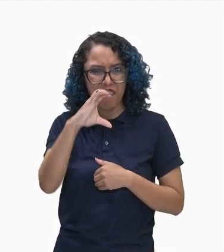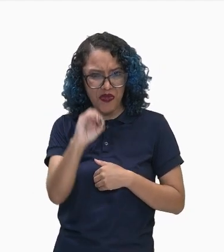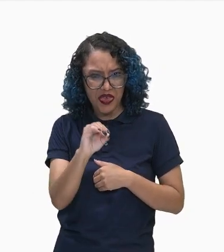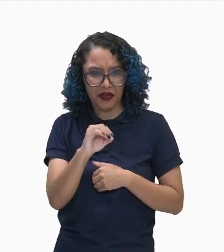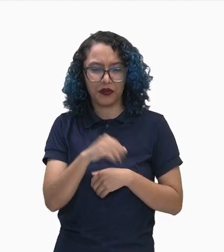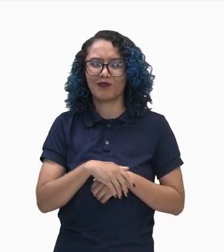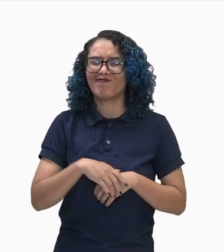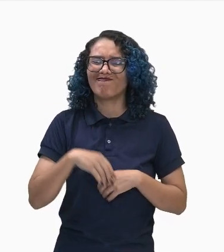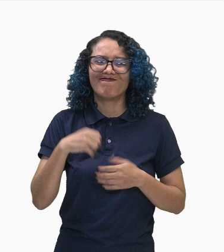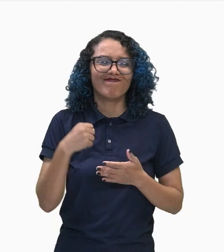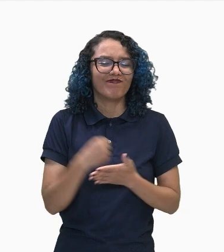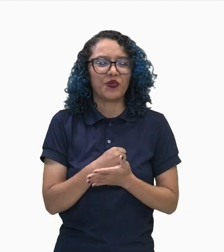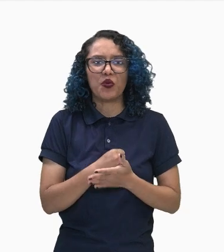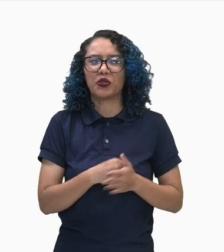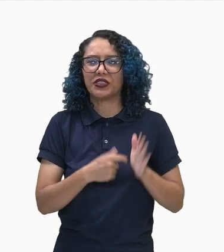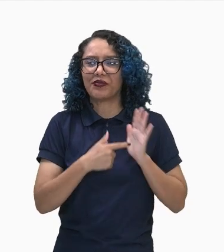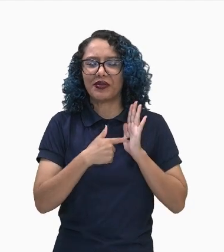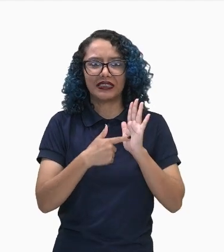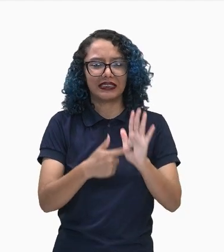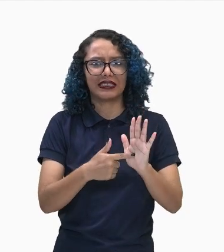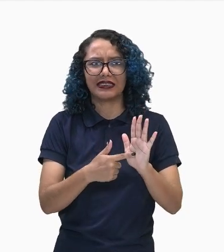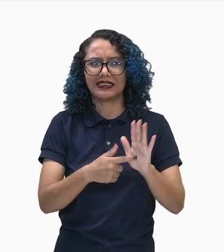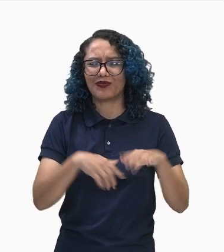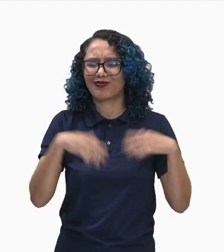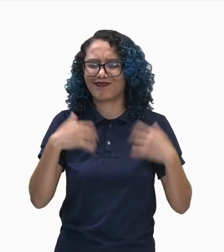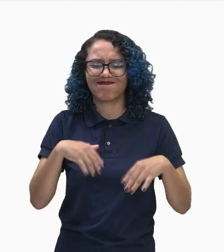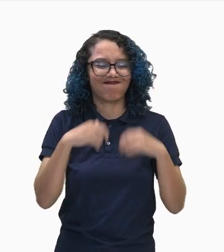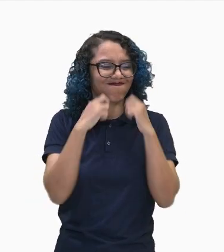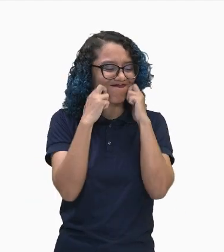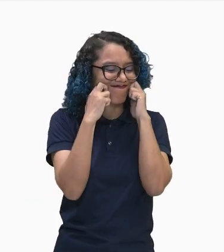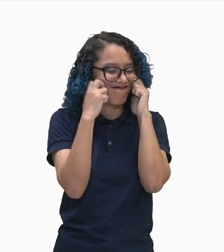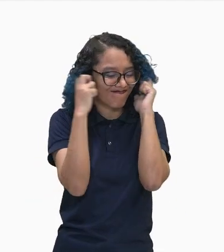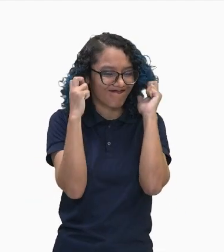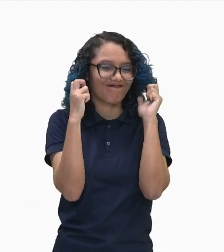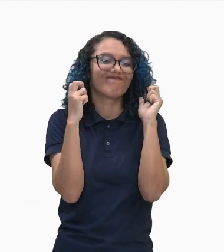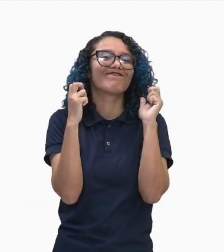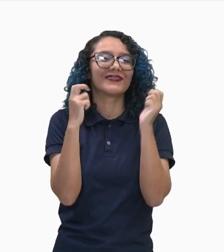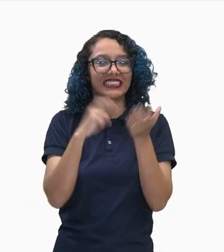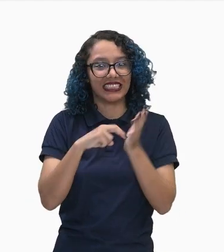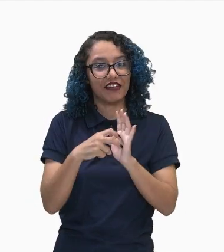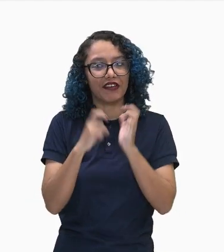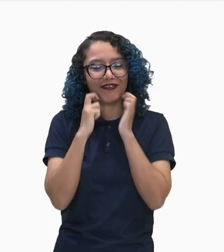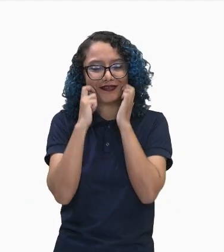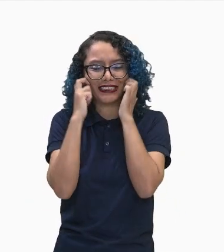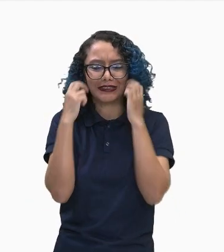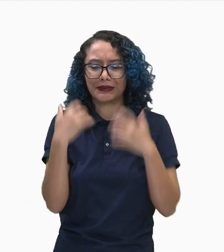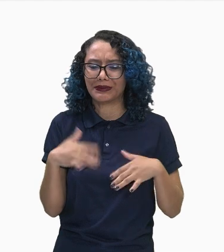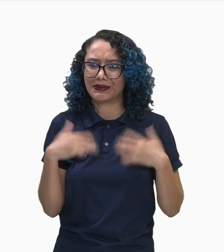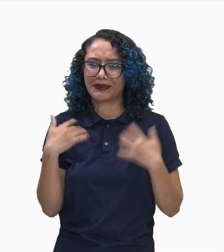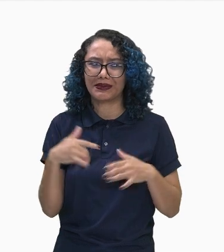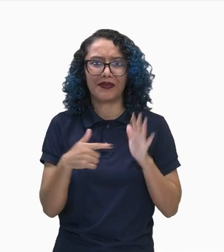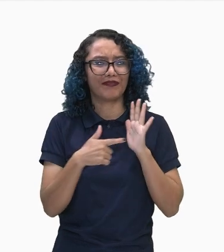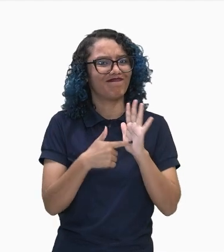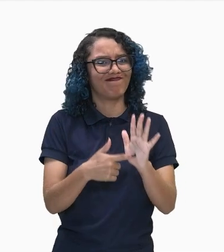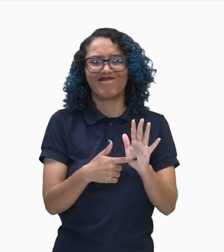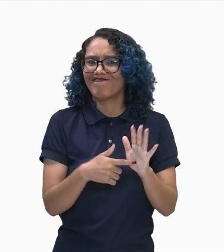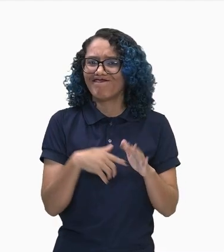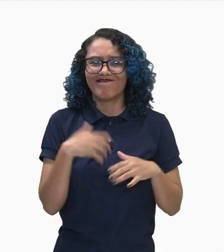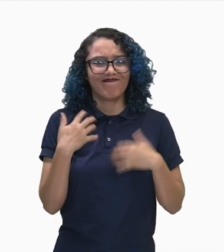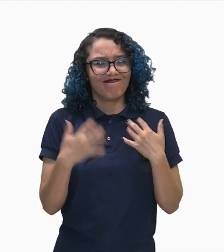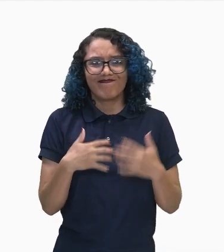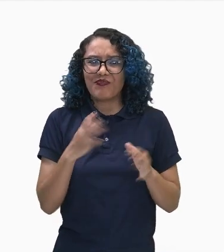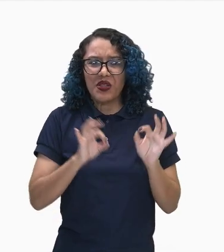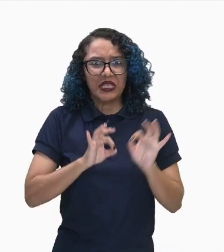uma apresentação de trabalho para a professora, paguei maior mico. Então, passei vergonha, porque eu não consegui fazer como eu